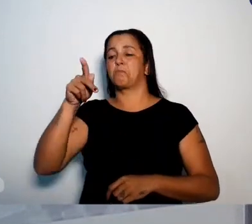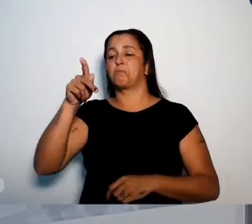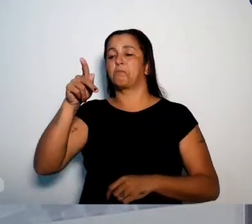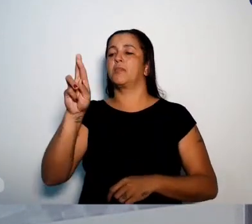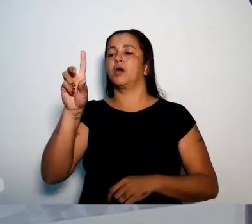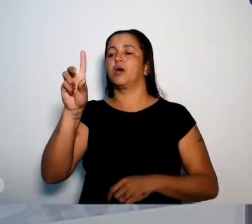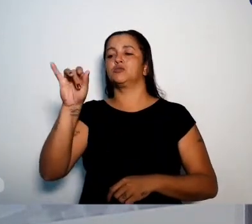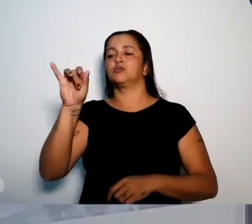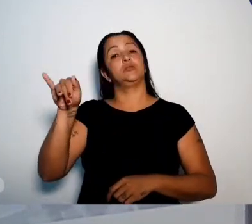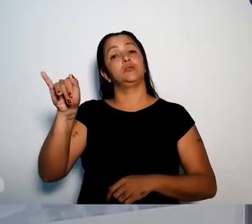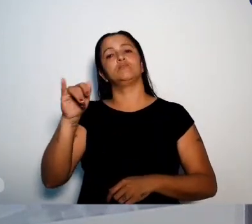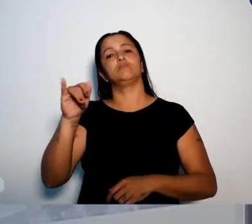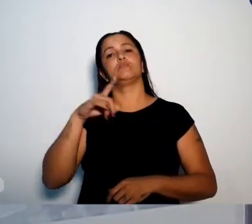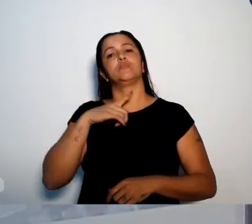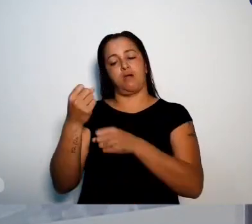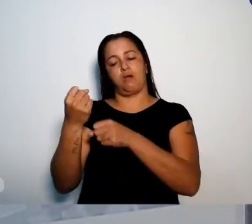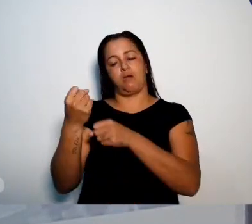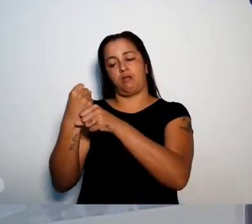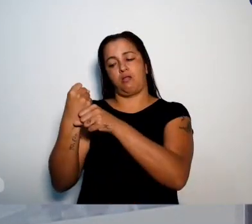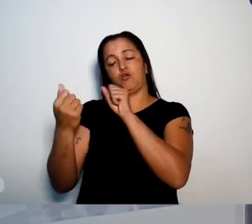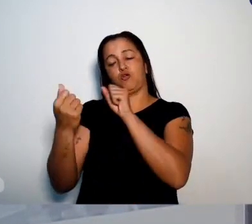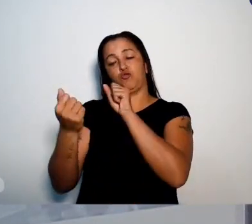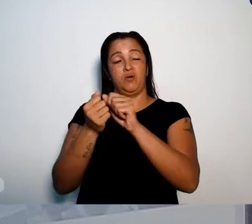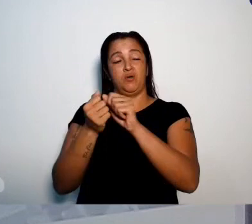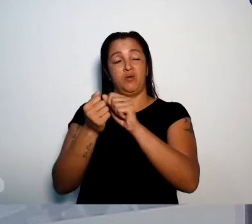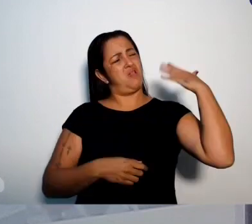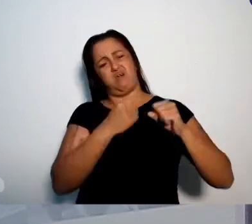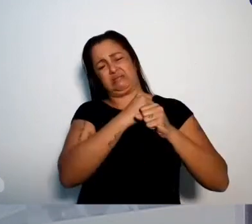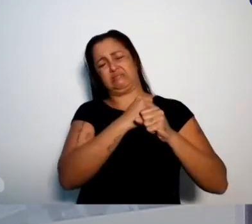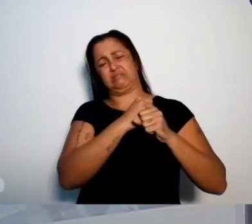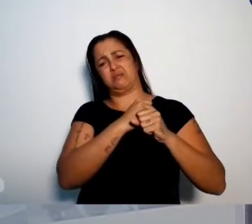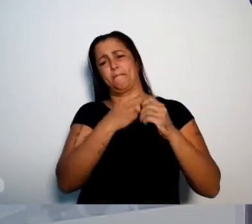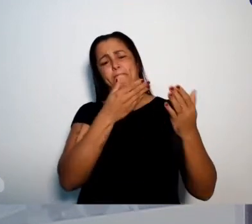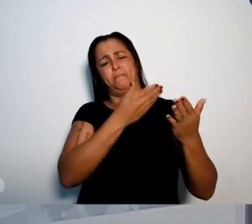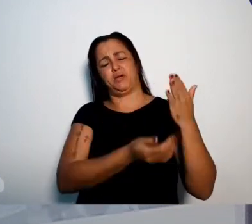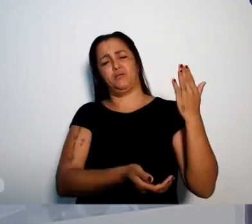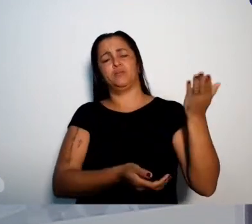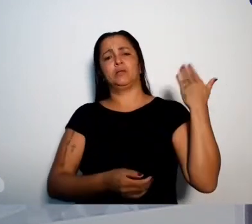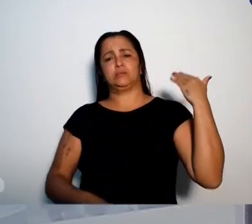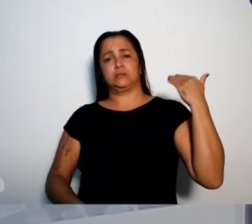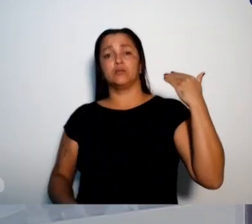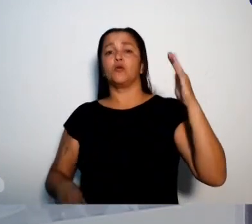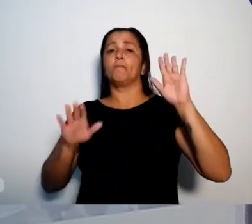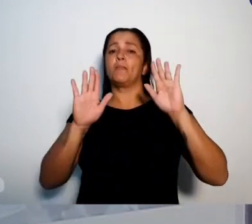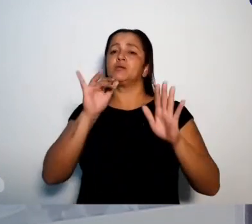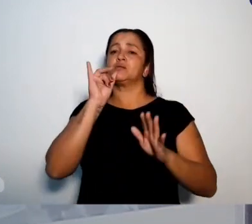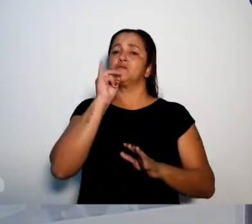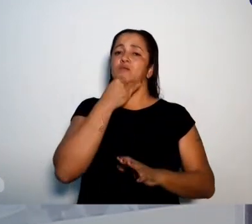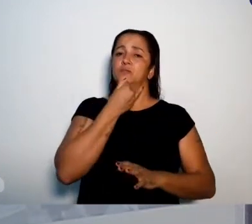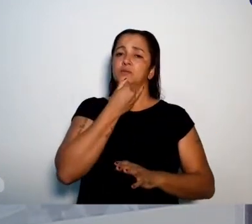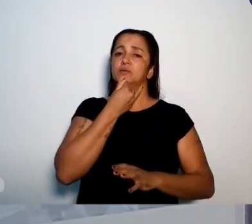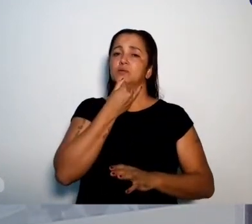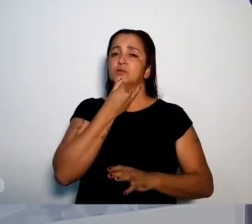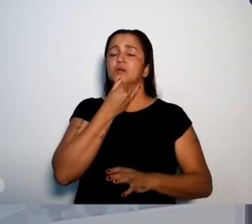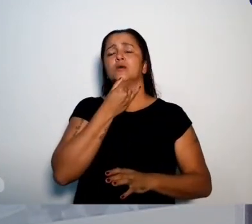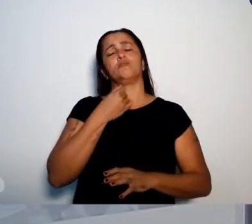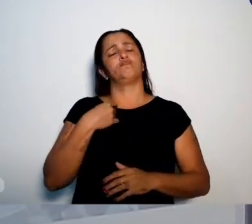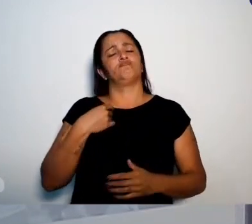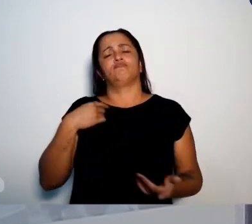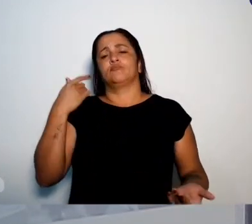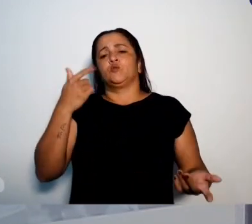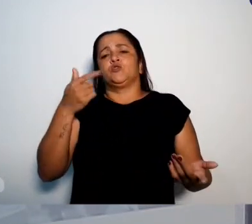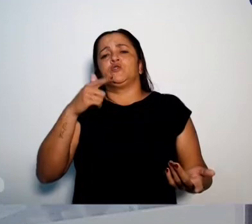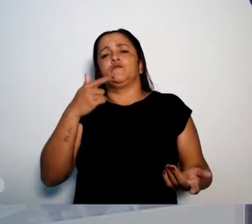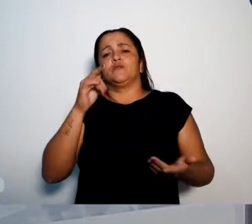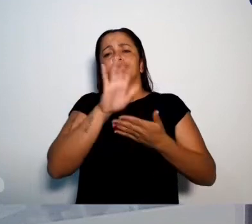8 anos passados, mas, infelizmente, não tive a sorte de ter